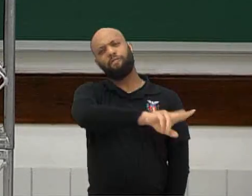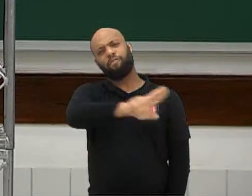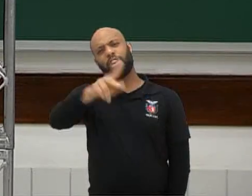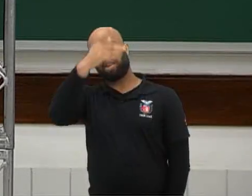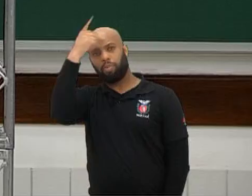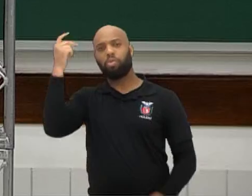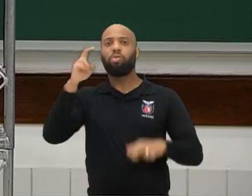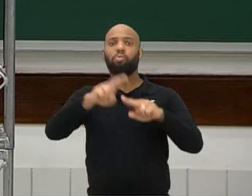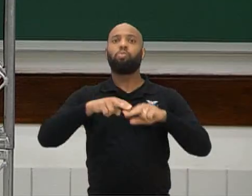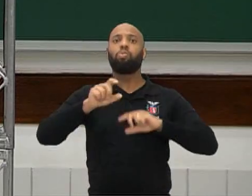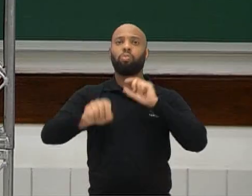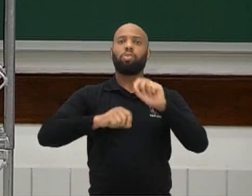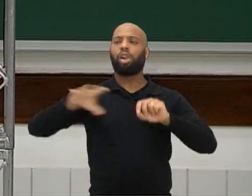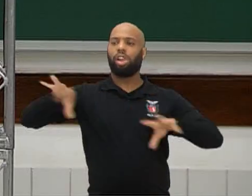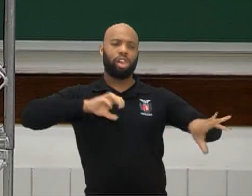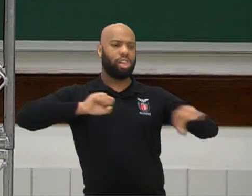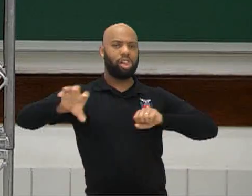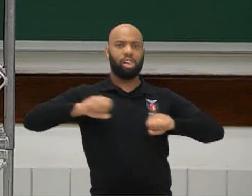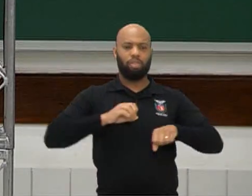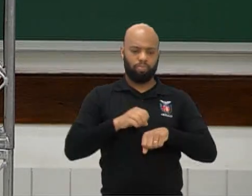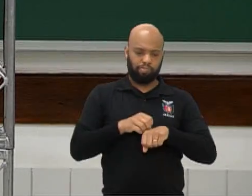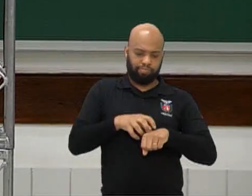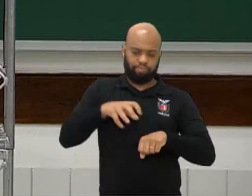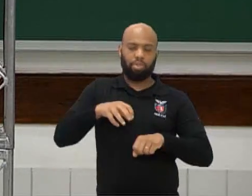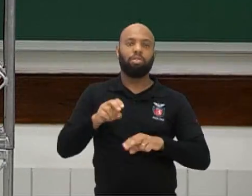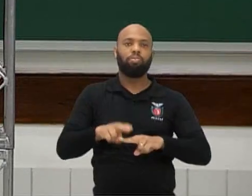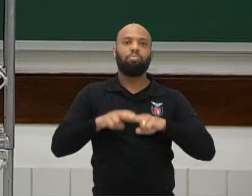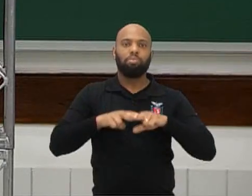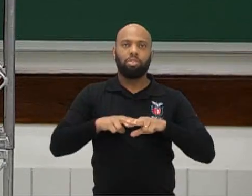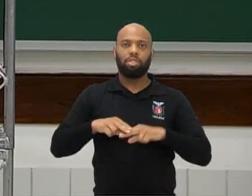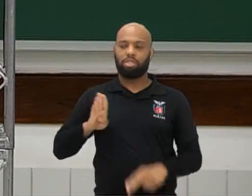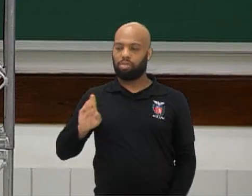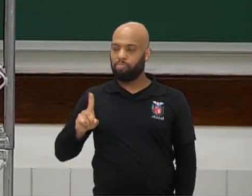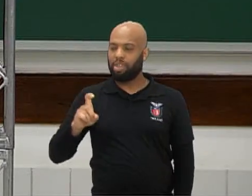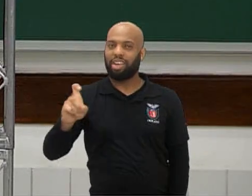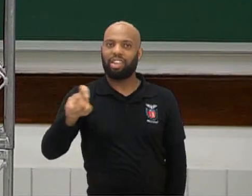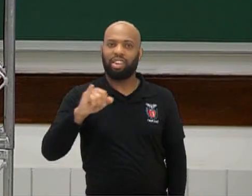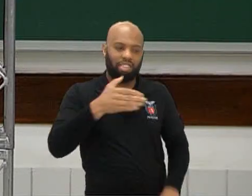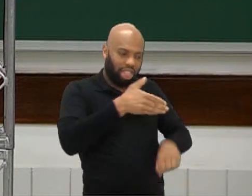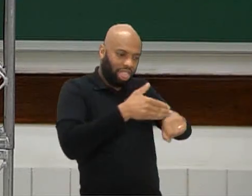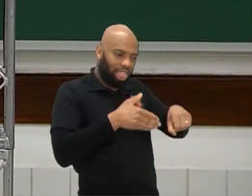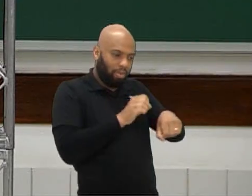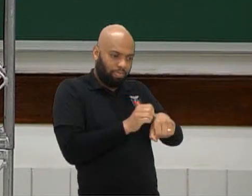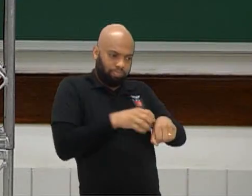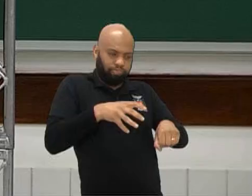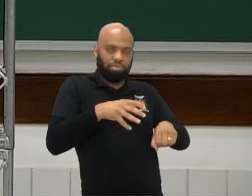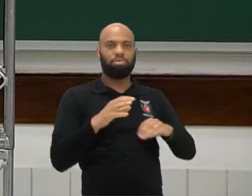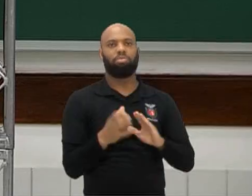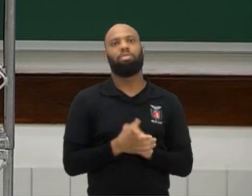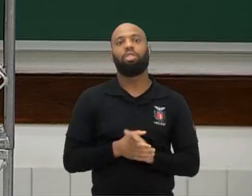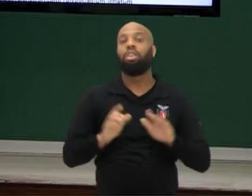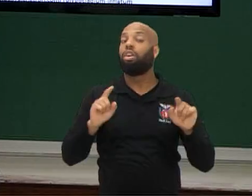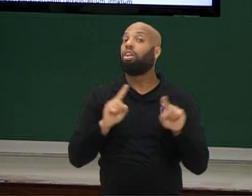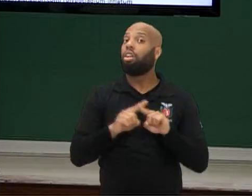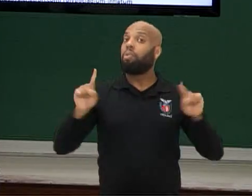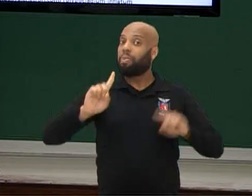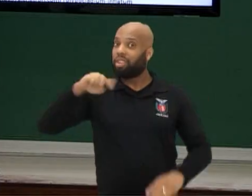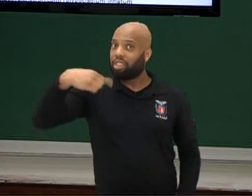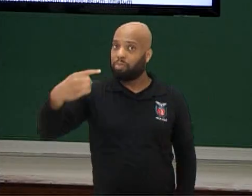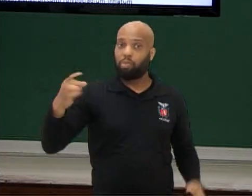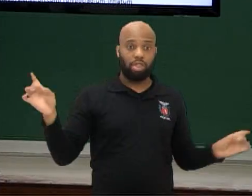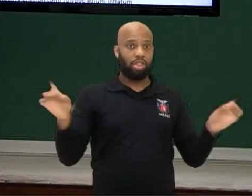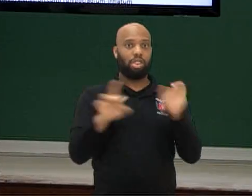soldados por conta principalmente das infecções causadas por bactérias nos seus ferimentos. Mas, logo